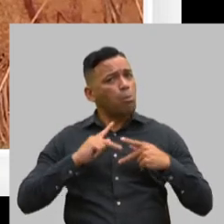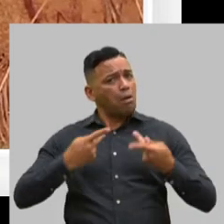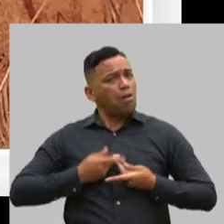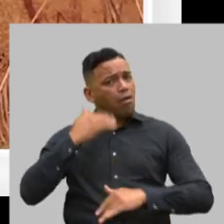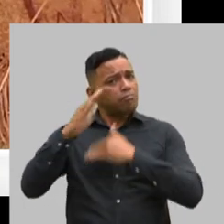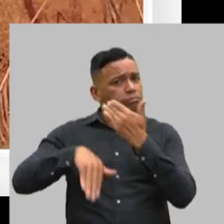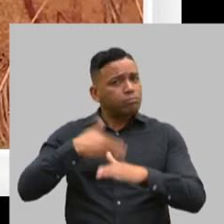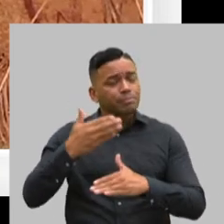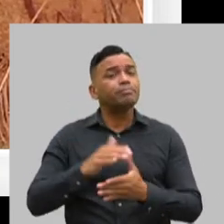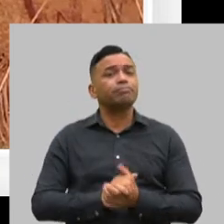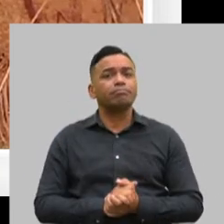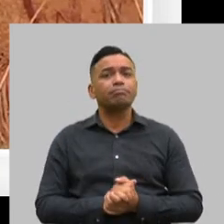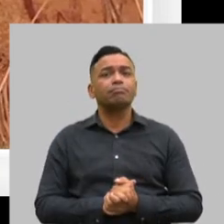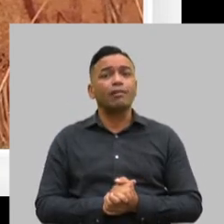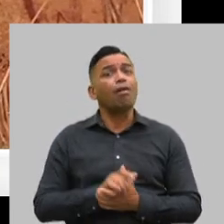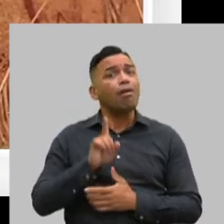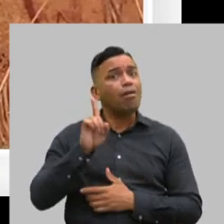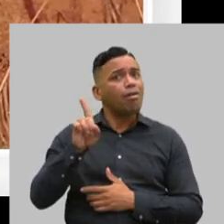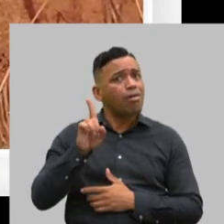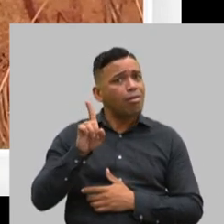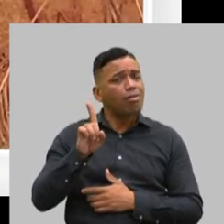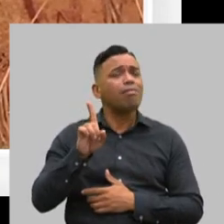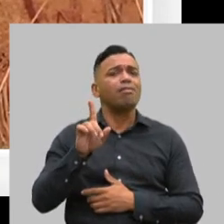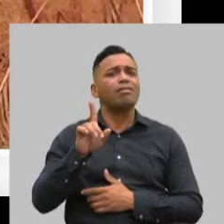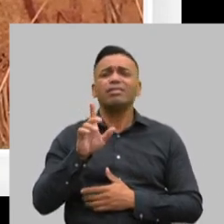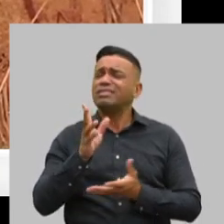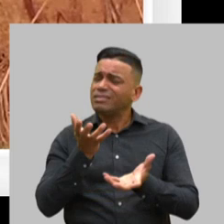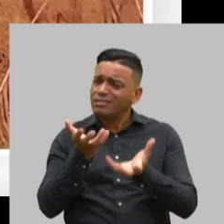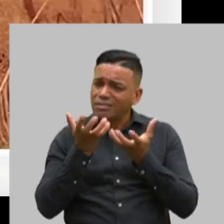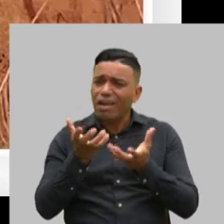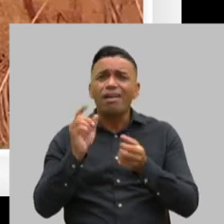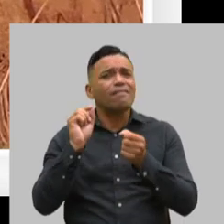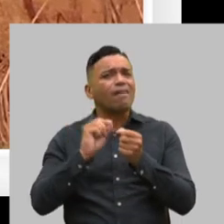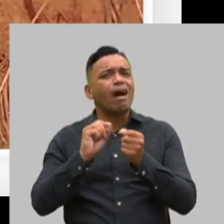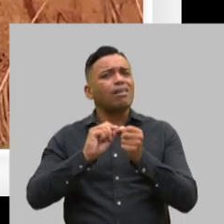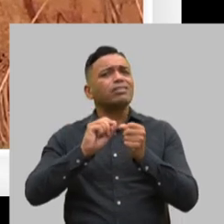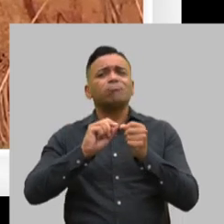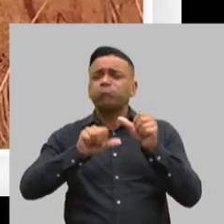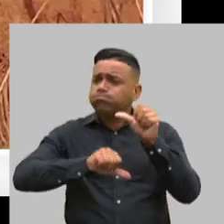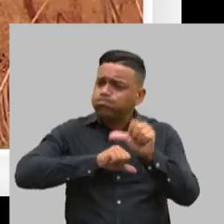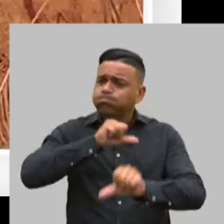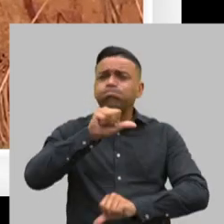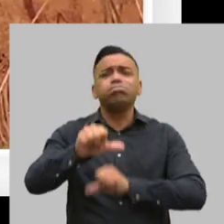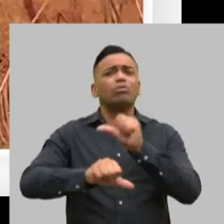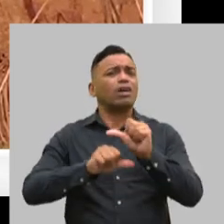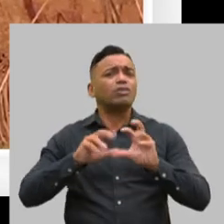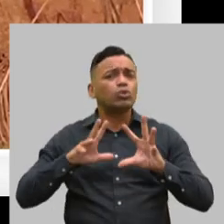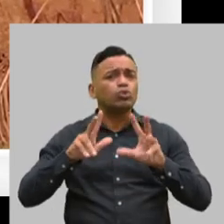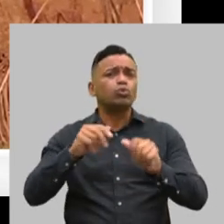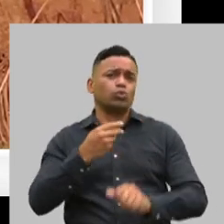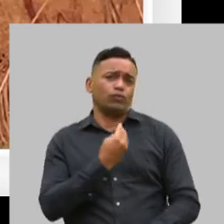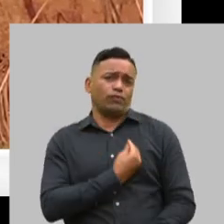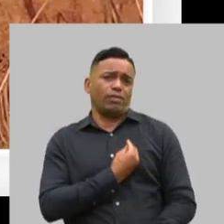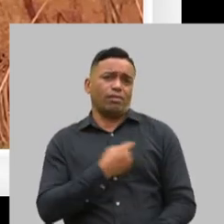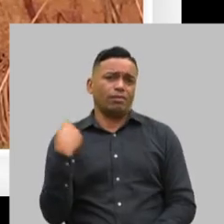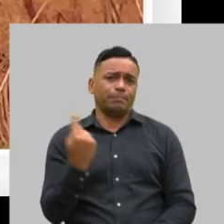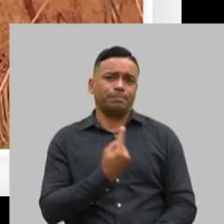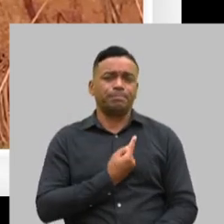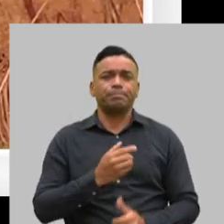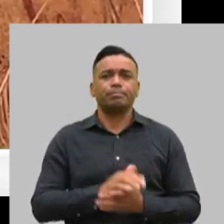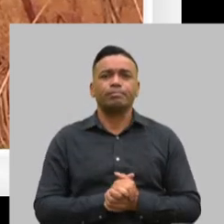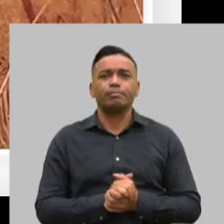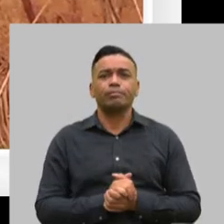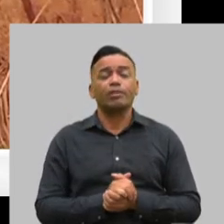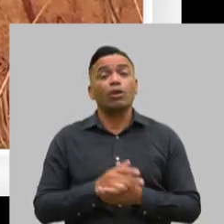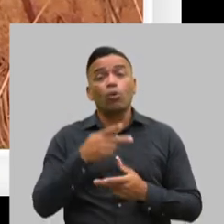como ele fez e faz a diferença em nossa vida. Como